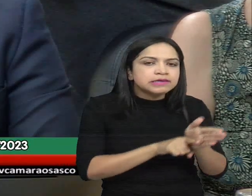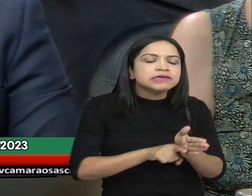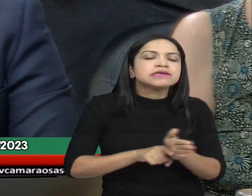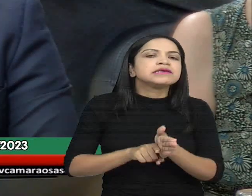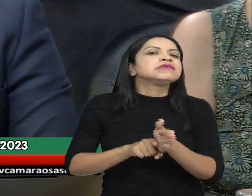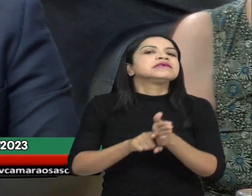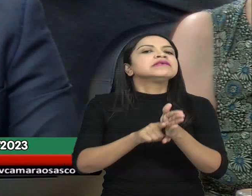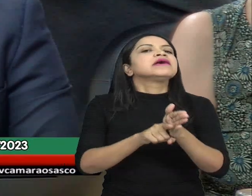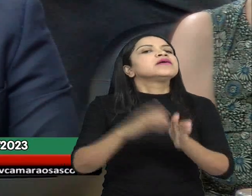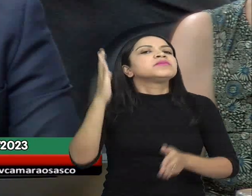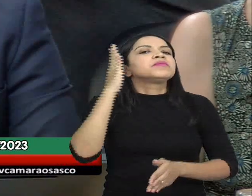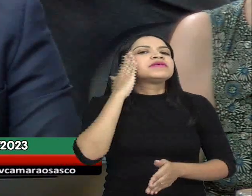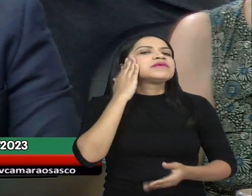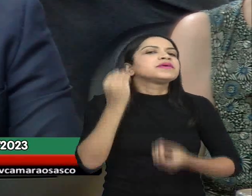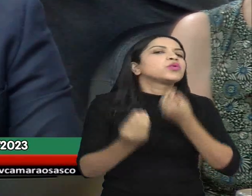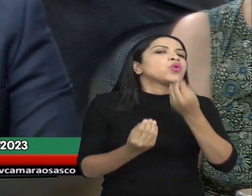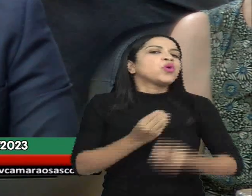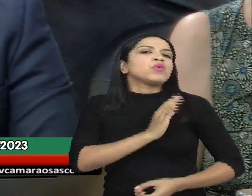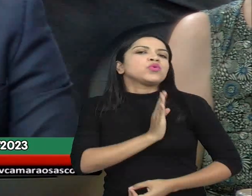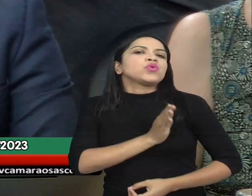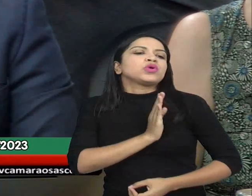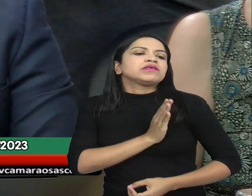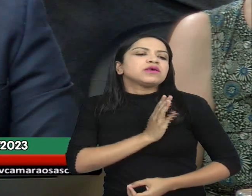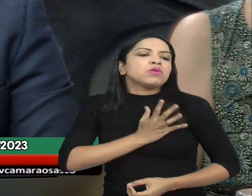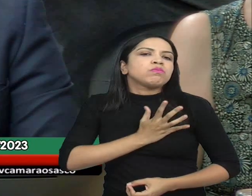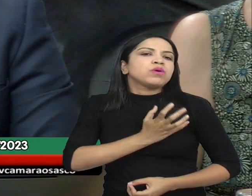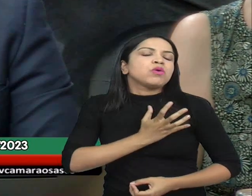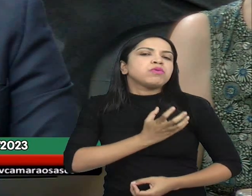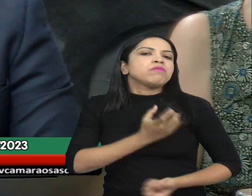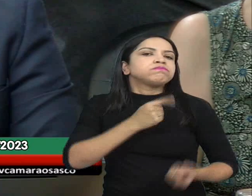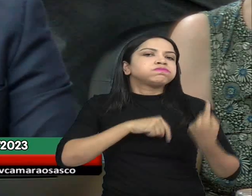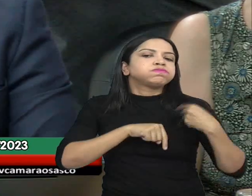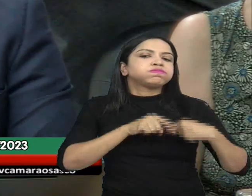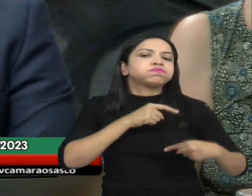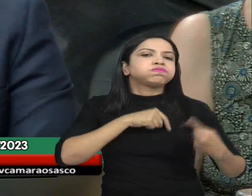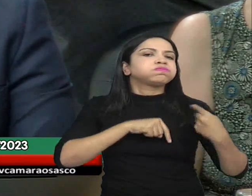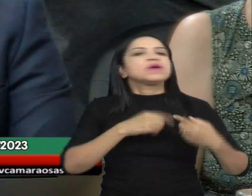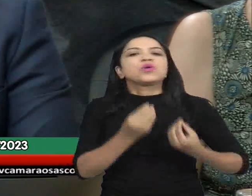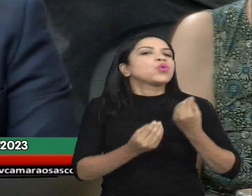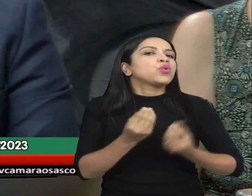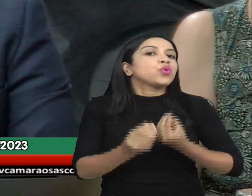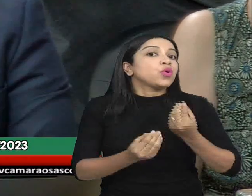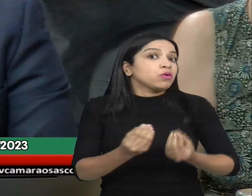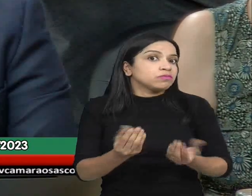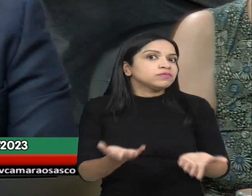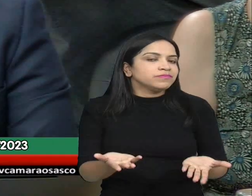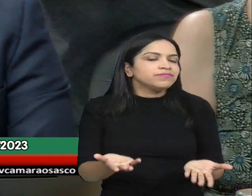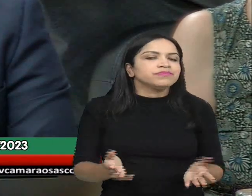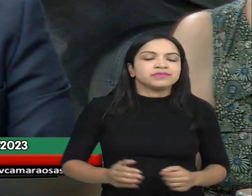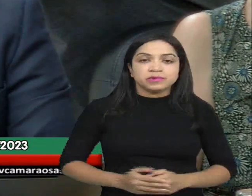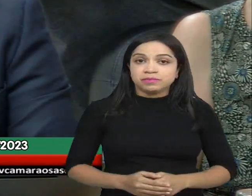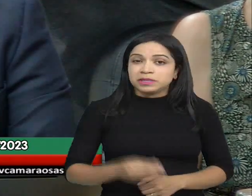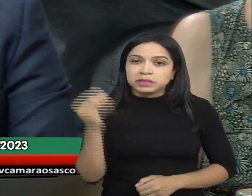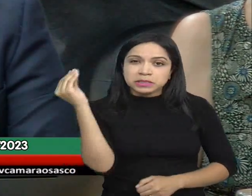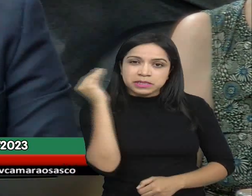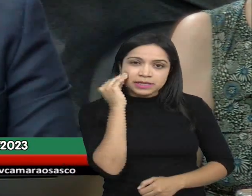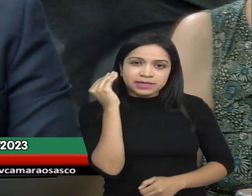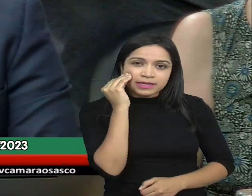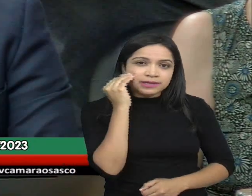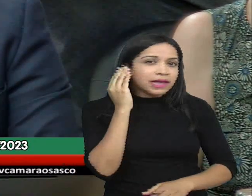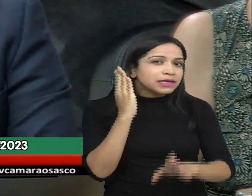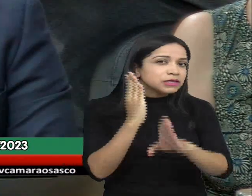ver a função do coração. Para a gente tentar fazer algumas correlações, e tem várias, a gente